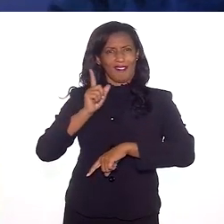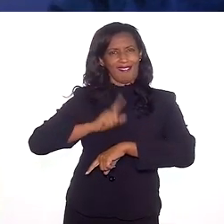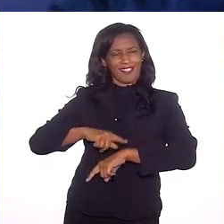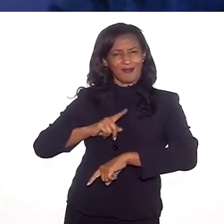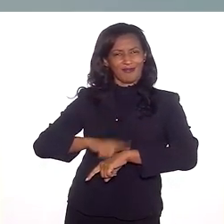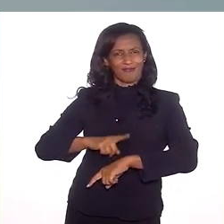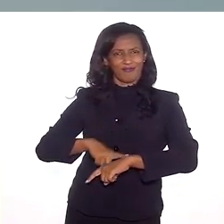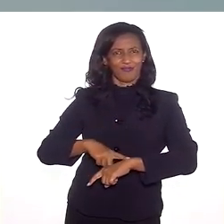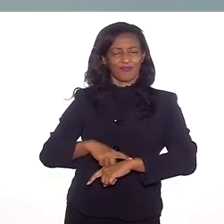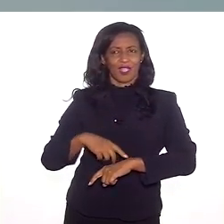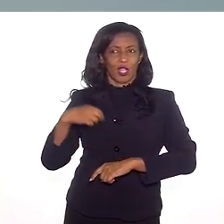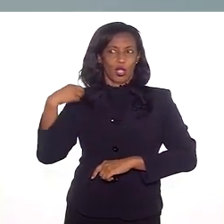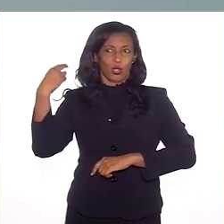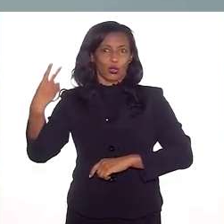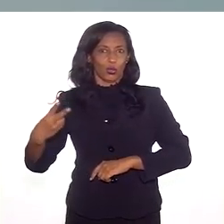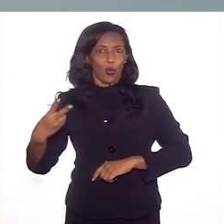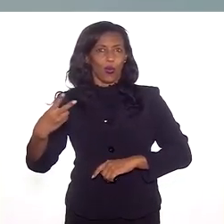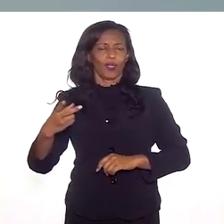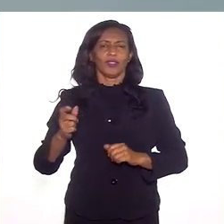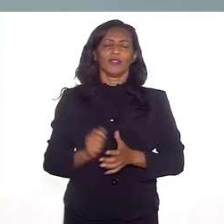vivo, 2 editais